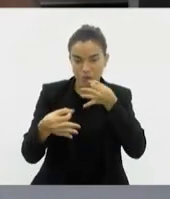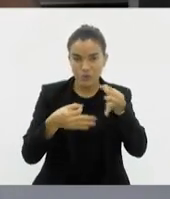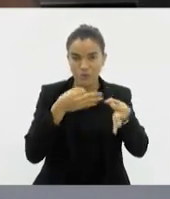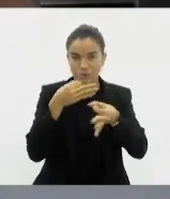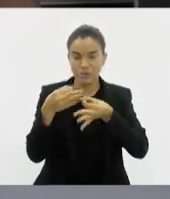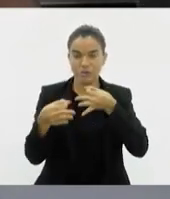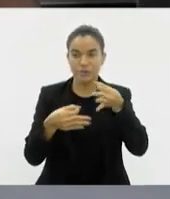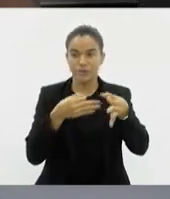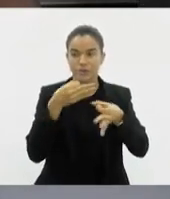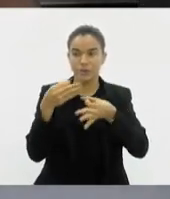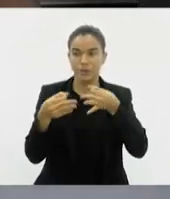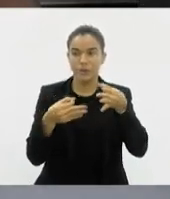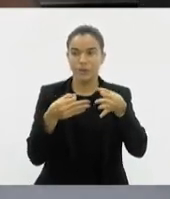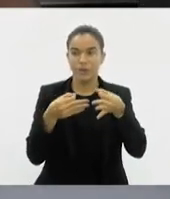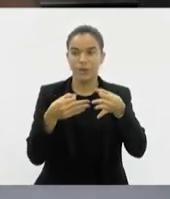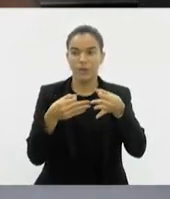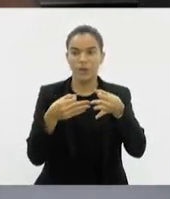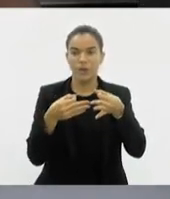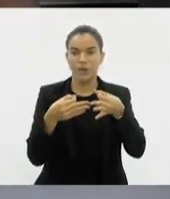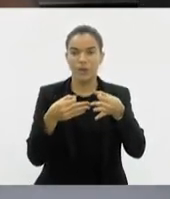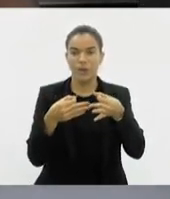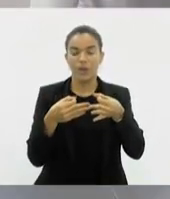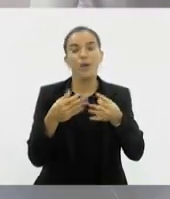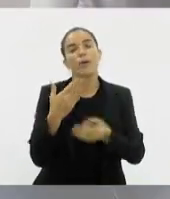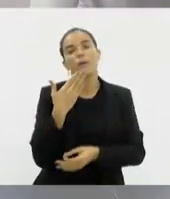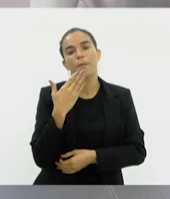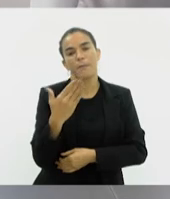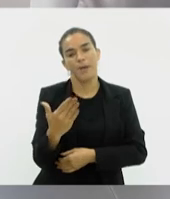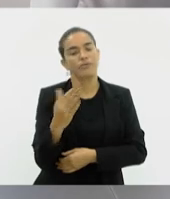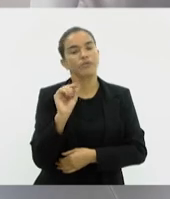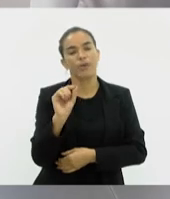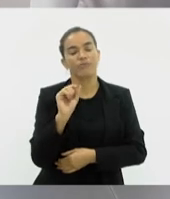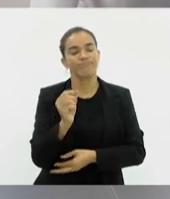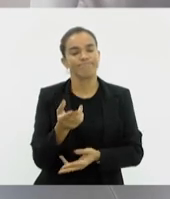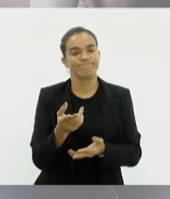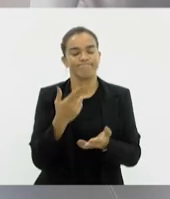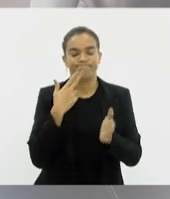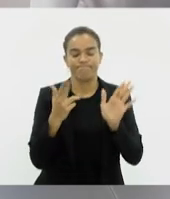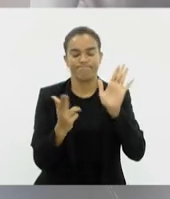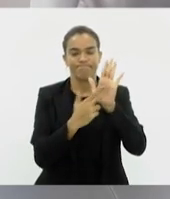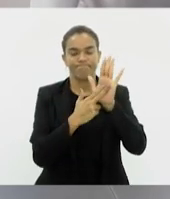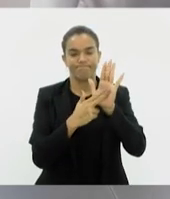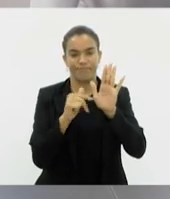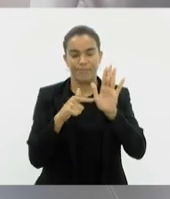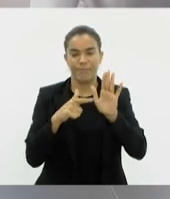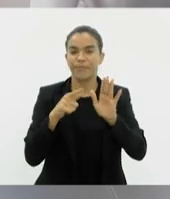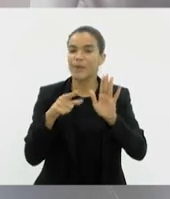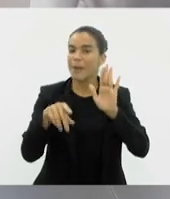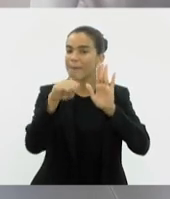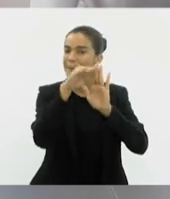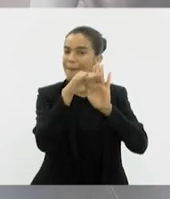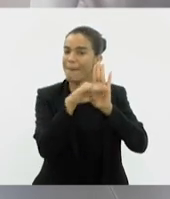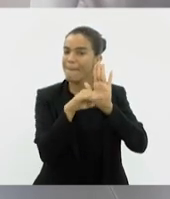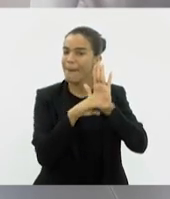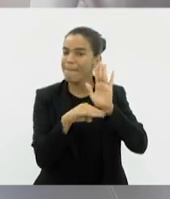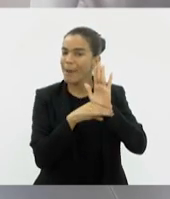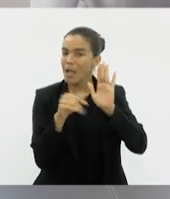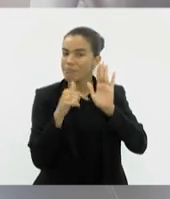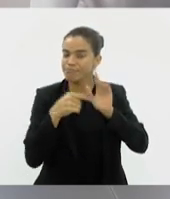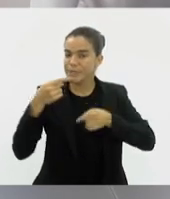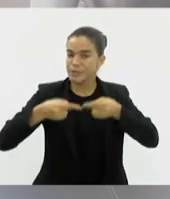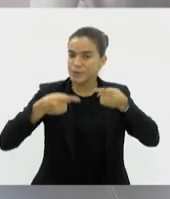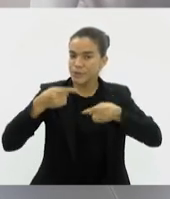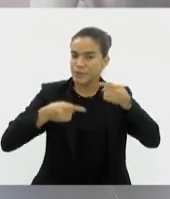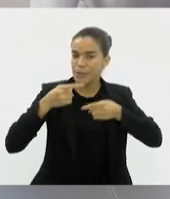então, ter um vista, entendimento. Mas já fica aqui o compromisso de trazê-lo à pauta como questão de ordem na próxima